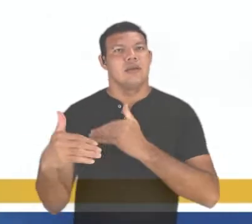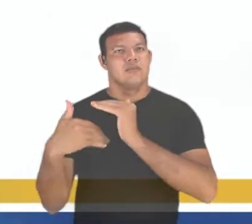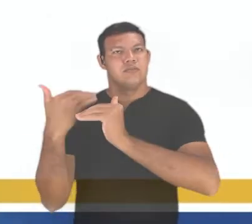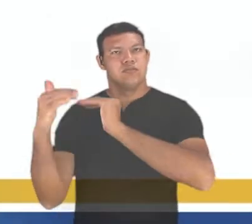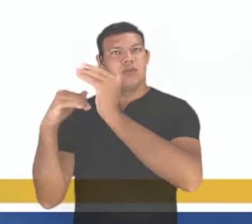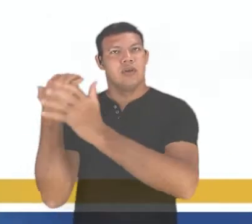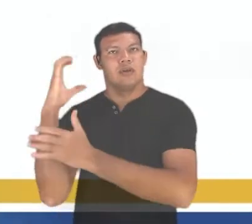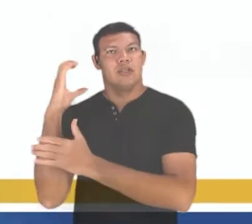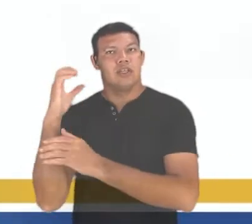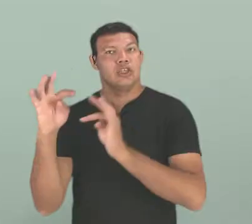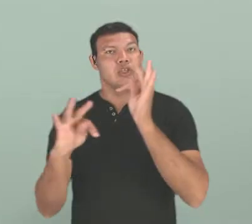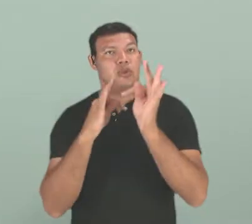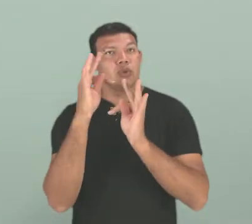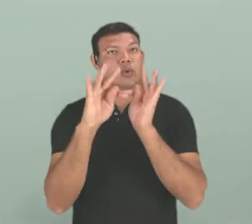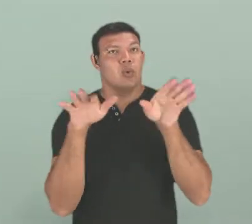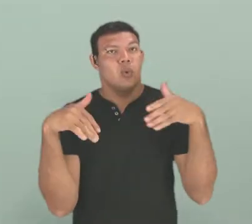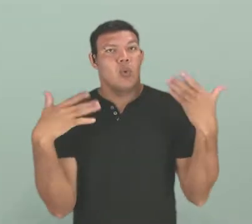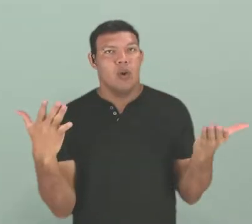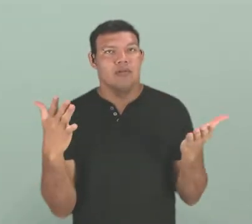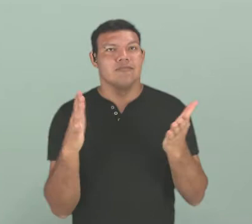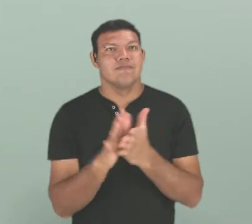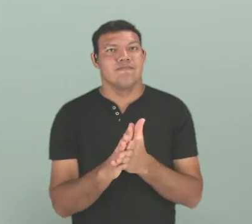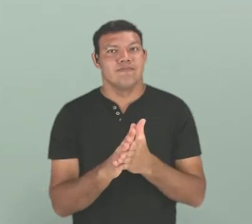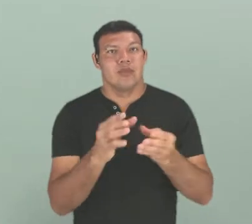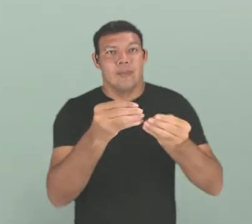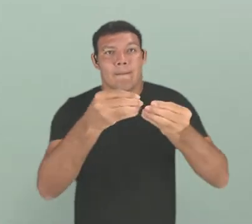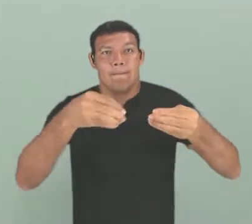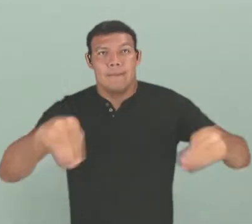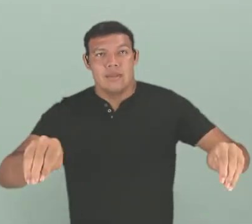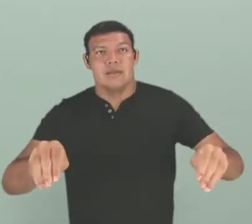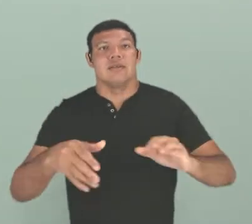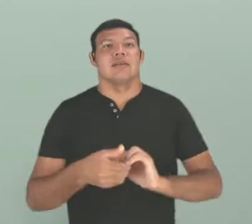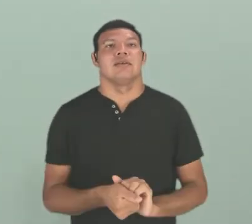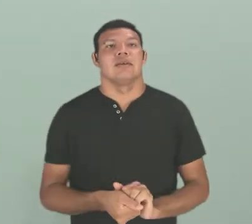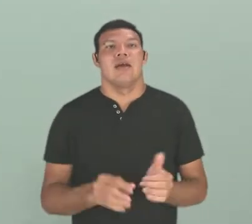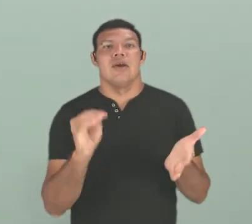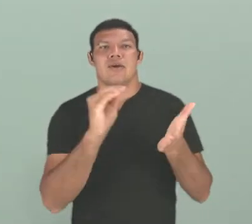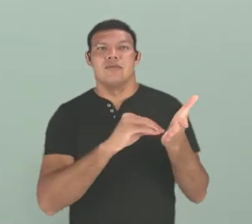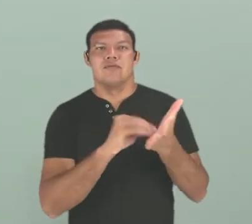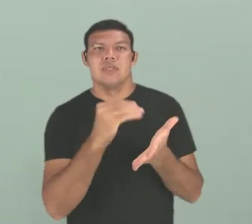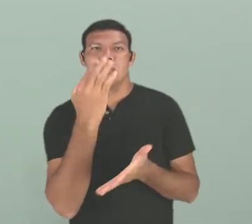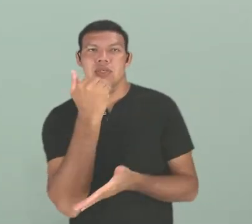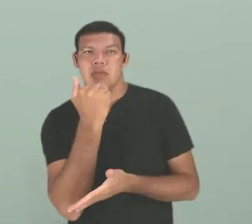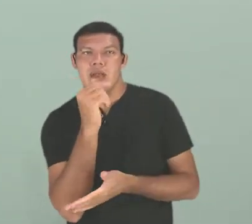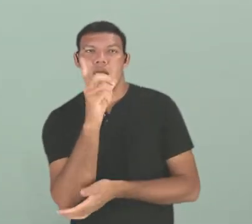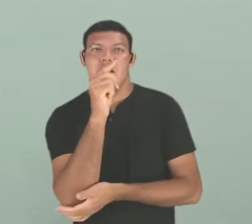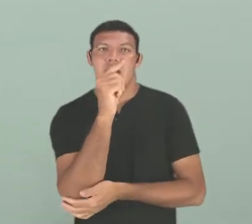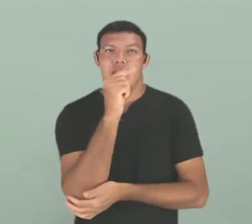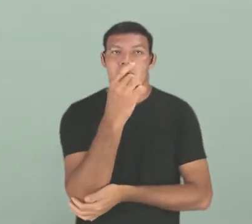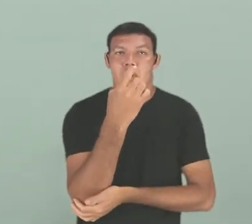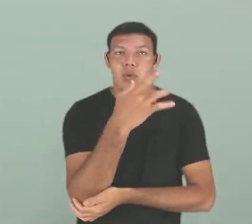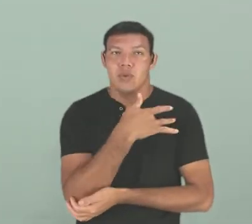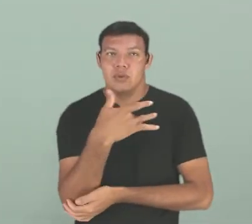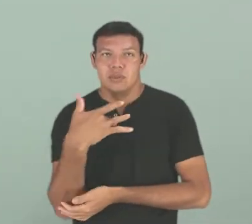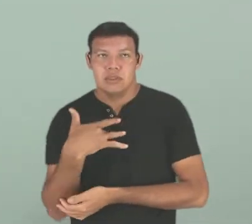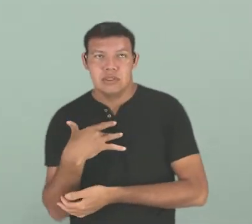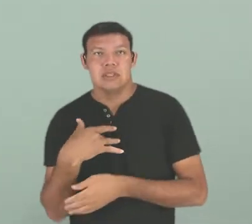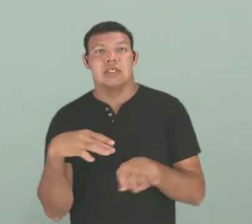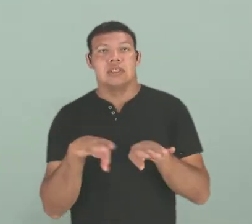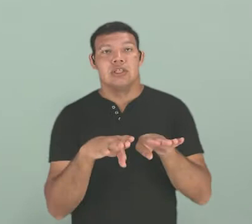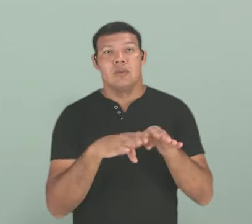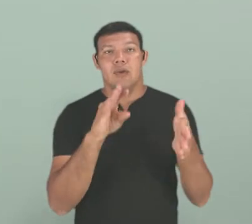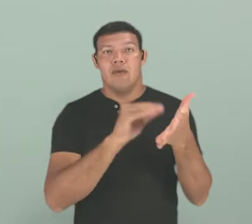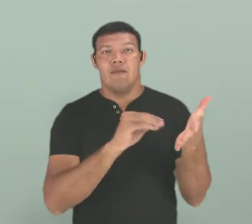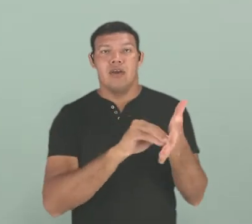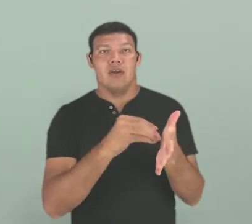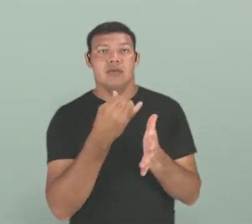que diminuísse, para ter um crescimento acelerado da população, tem que haver uma diminuição na taxa de mortalidade.